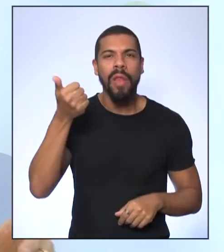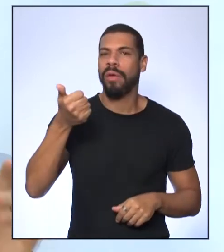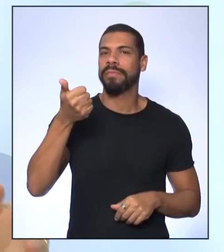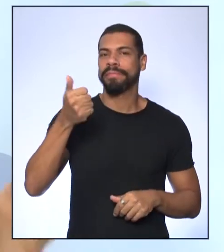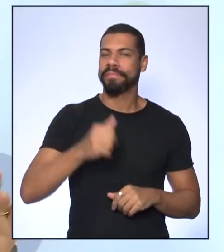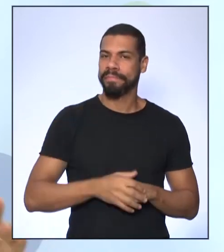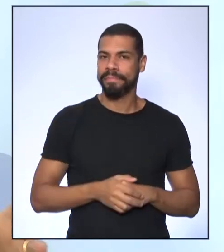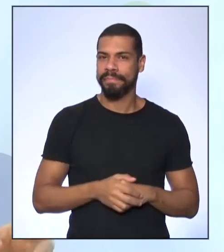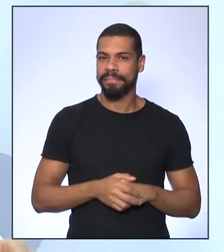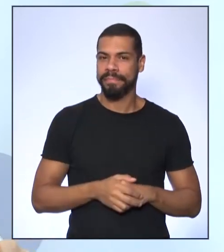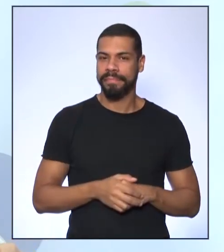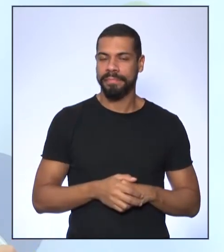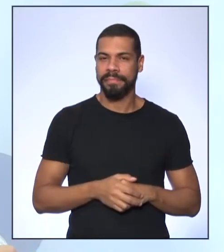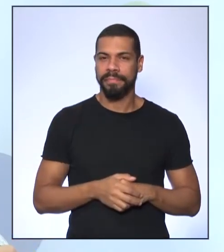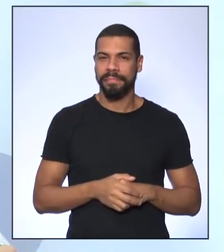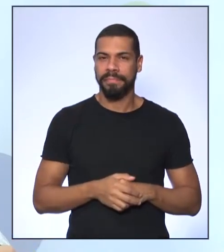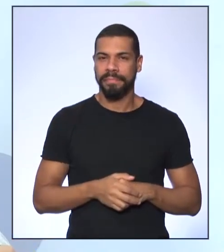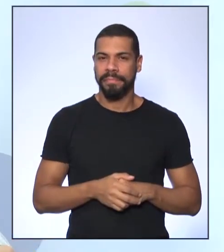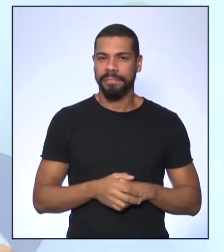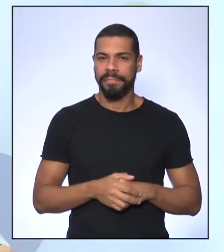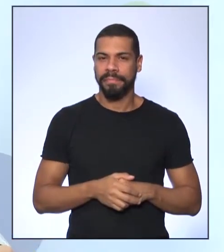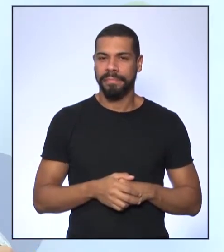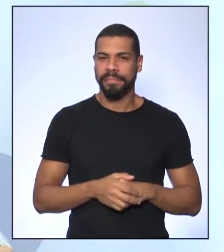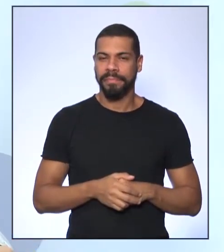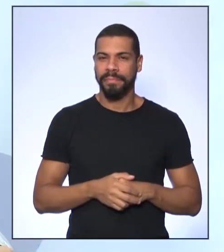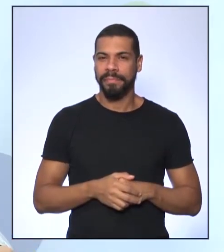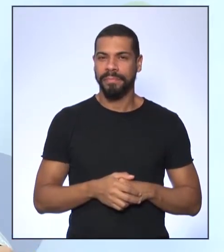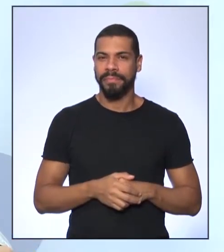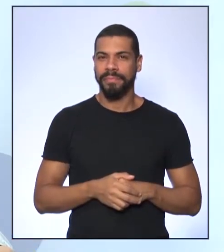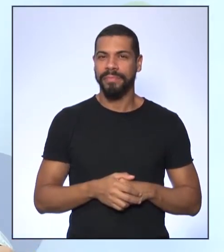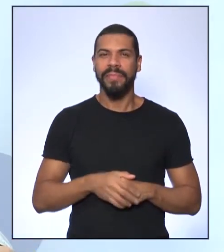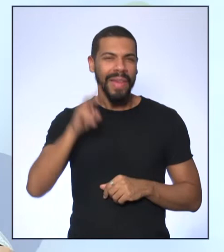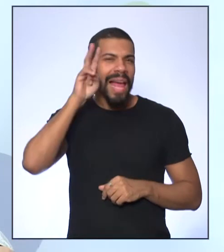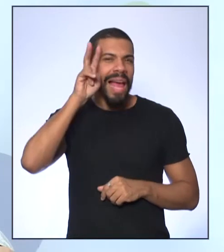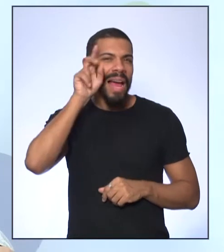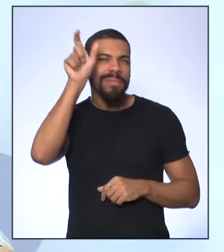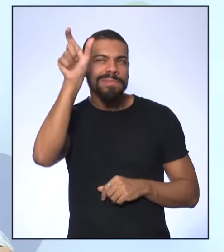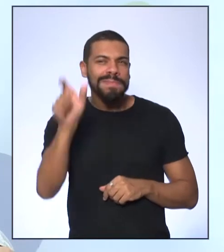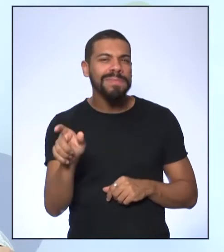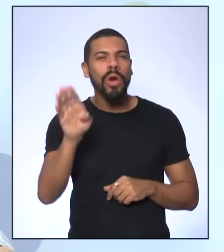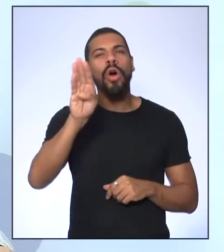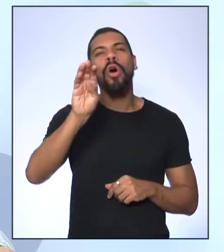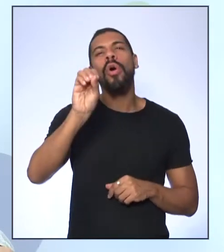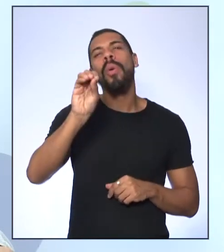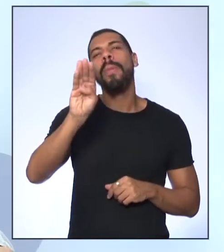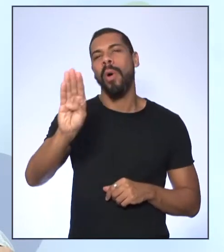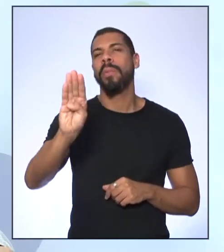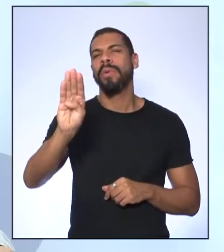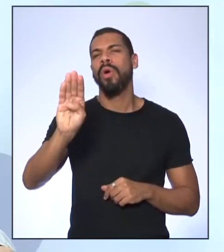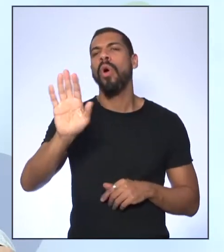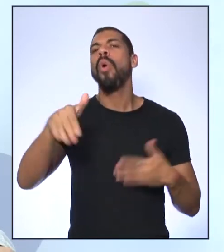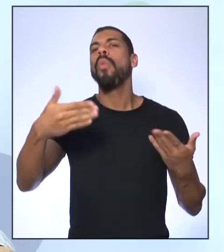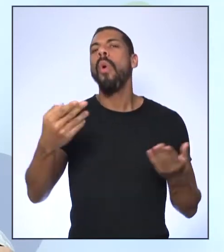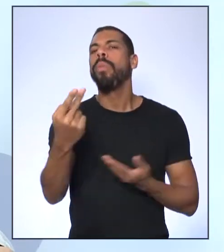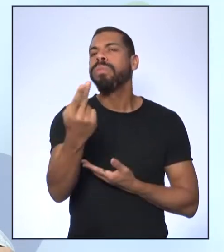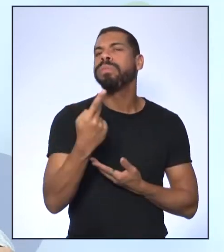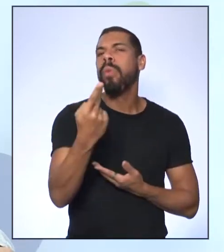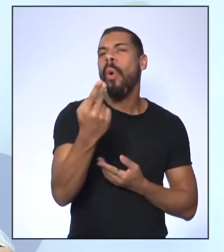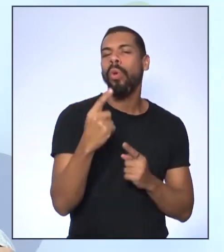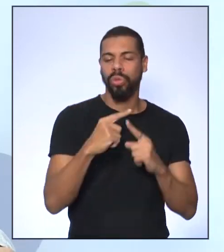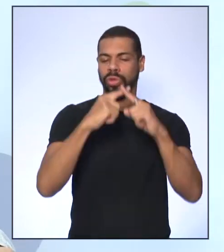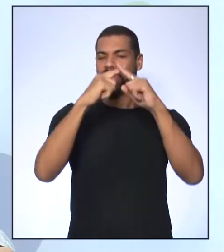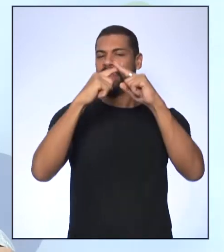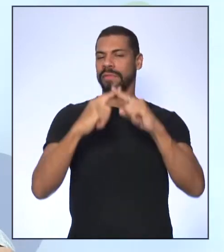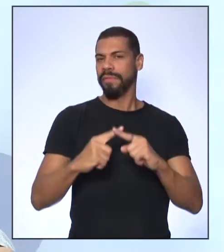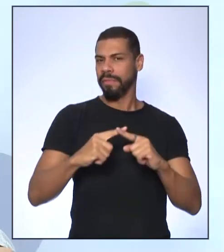narrativa, ela vai ser de um modo diferente. Por falar no Bob, qual que vai ser o meu desafio, né? O nosso desafio dessa aula aí?